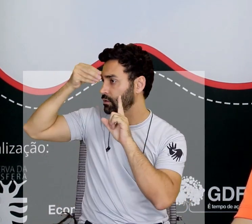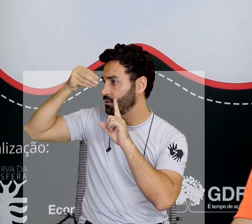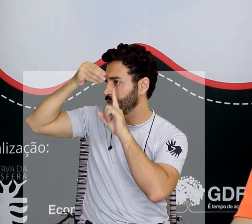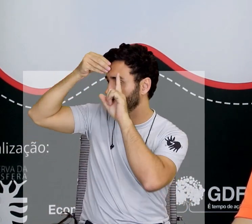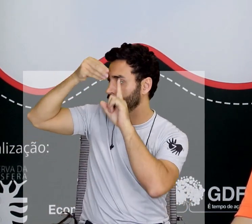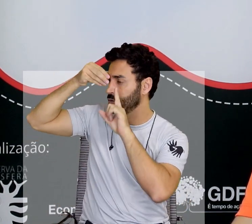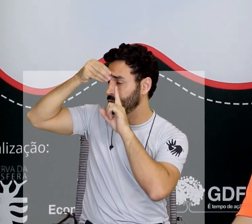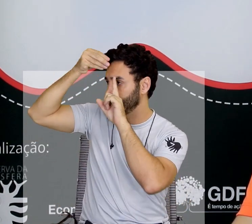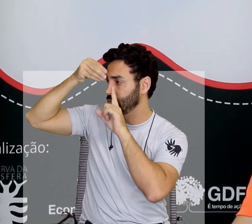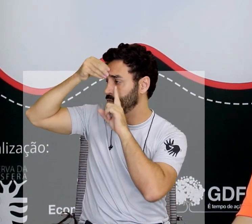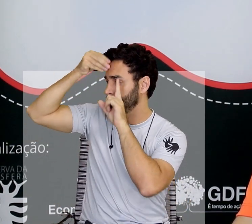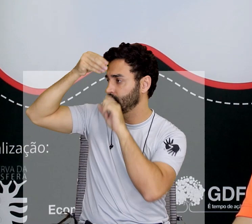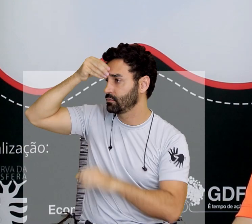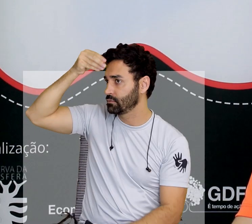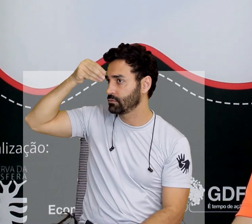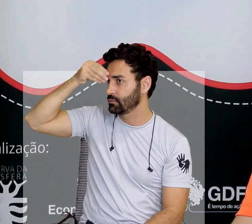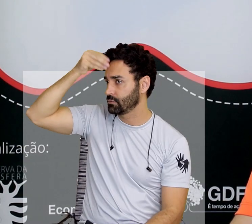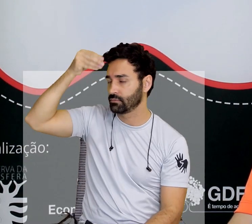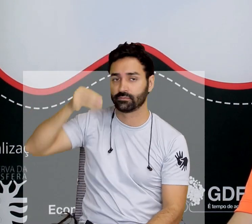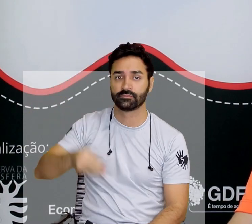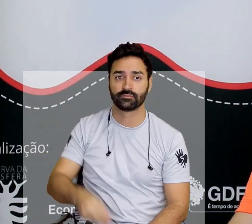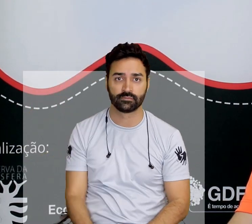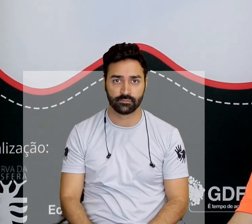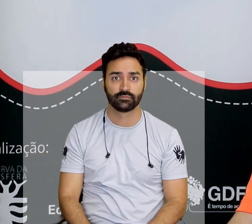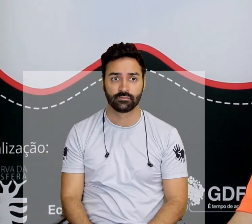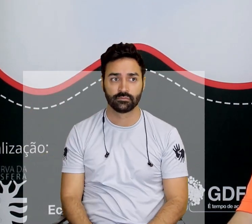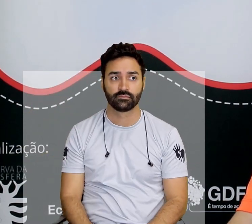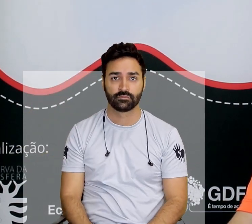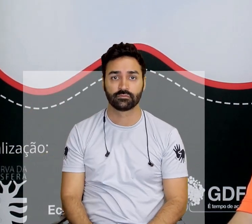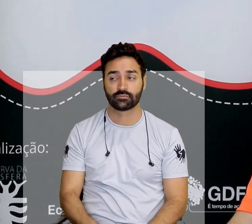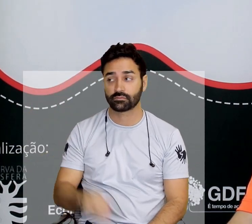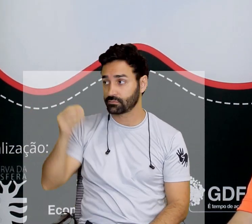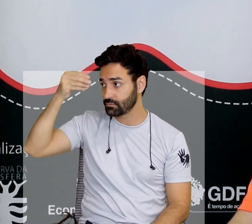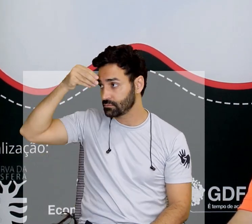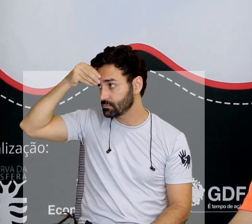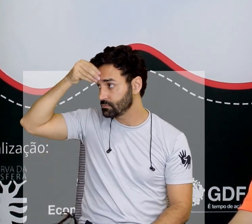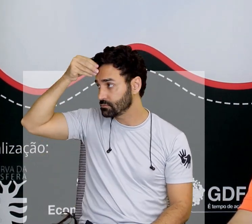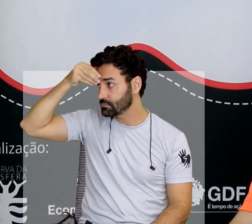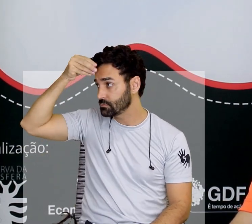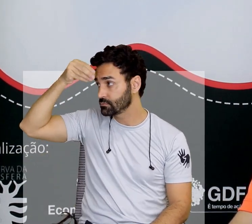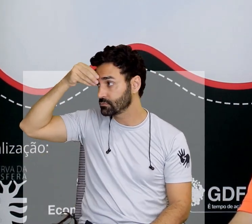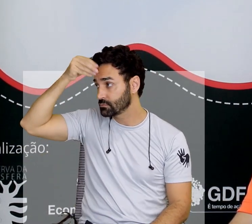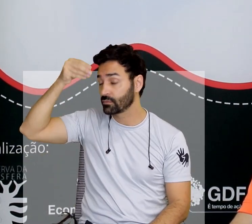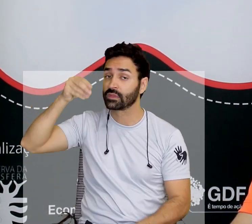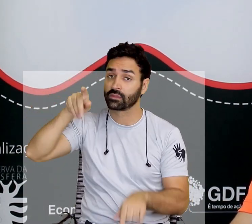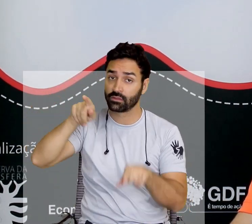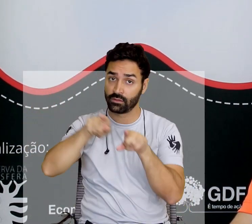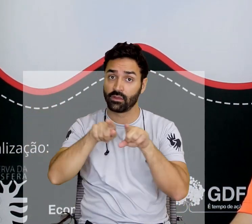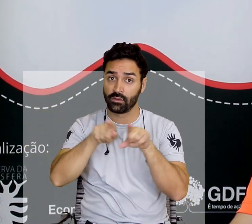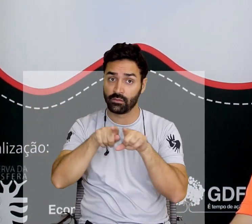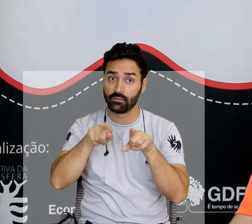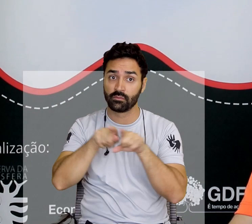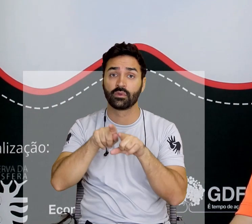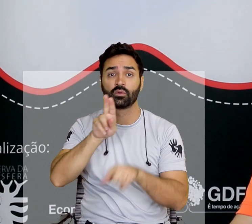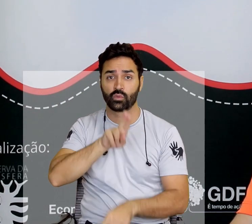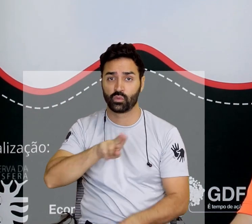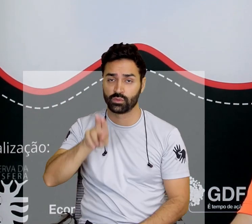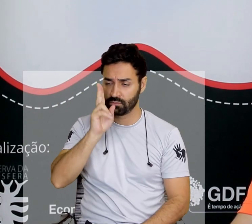cima, arrastando. Esse sinal para sobrinho também é usado para